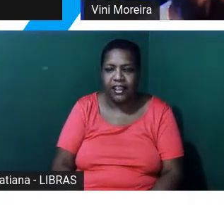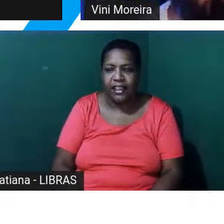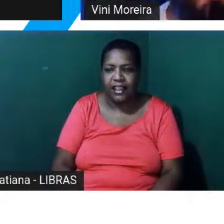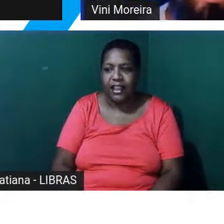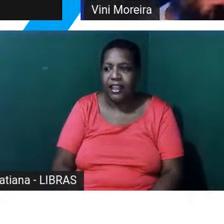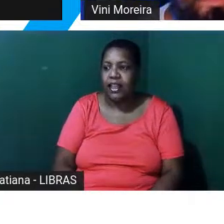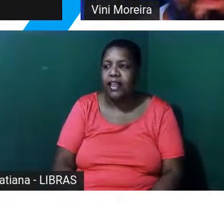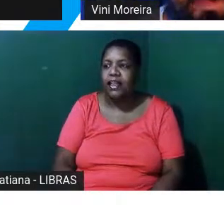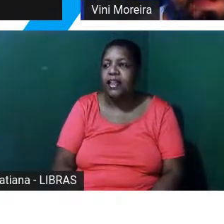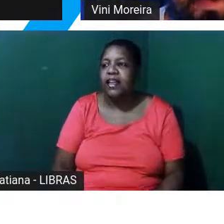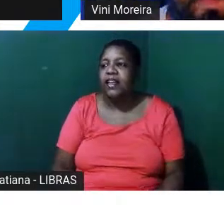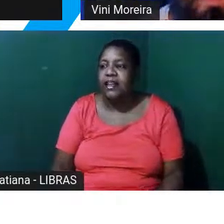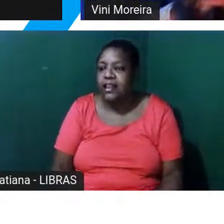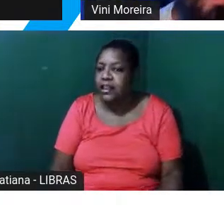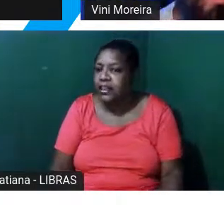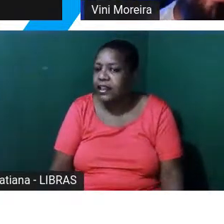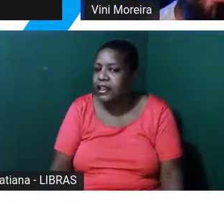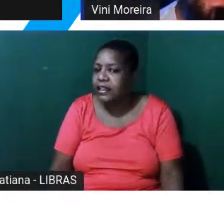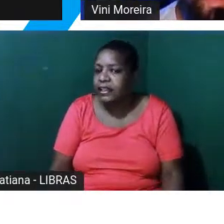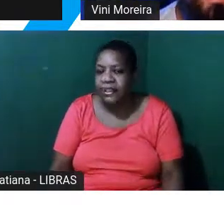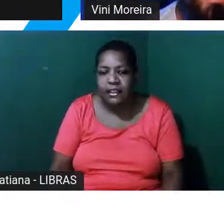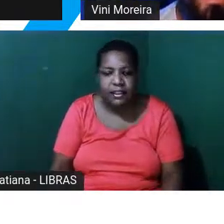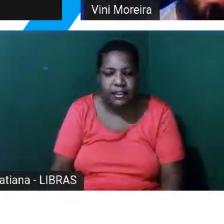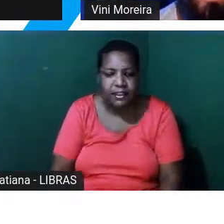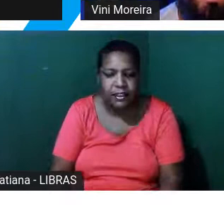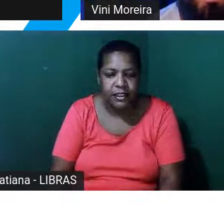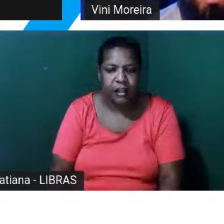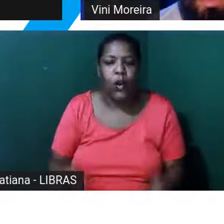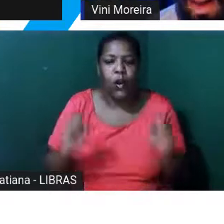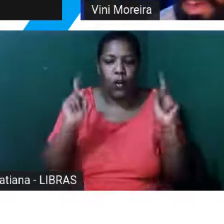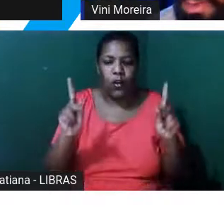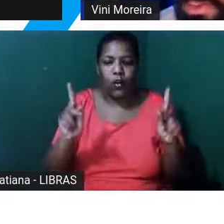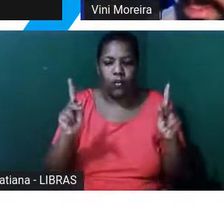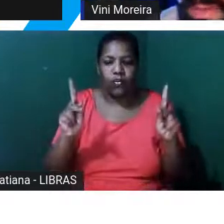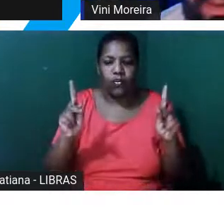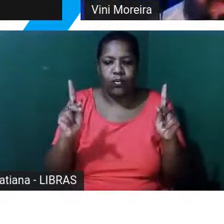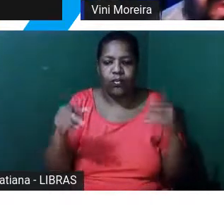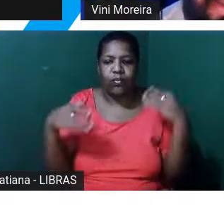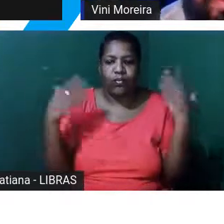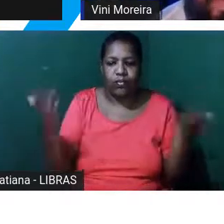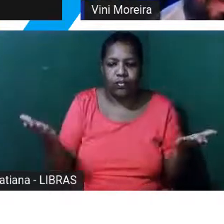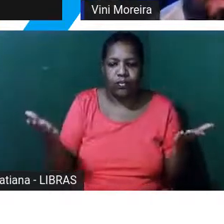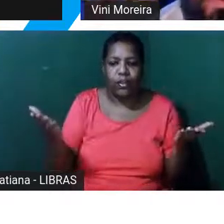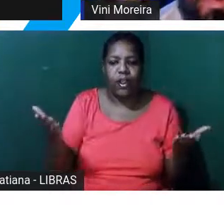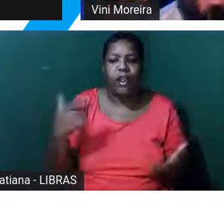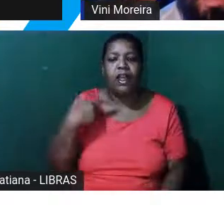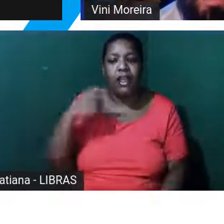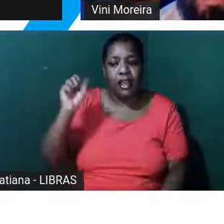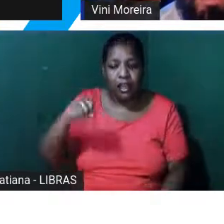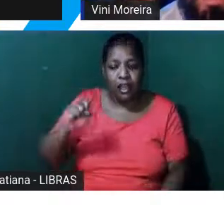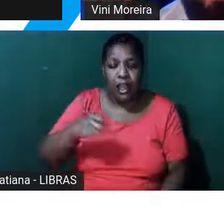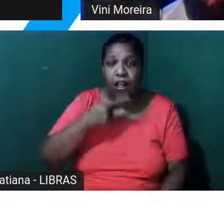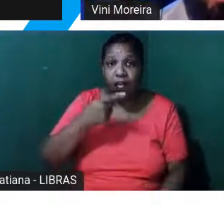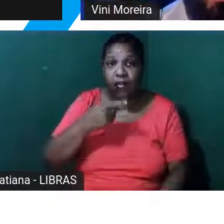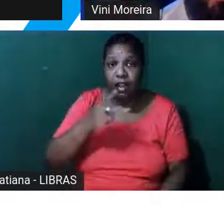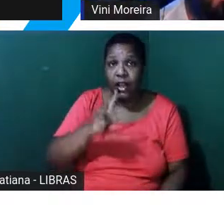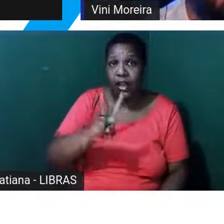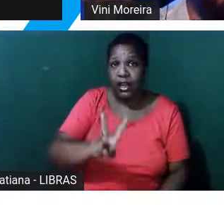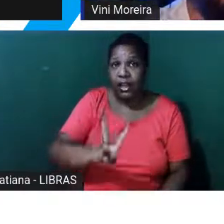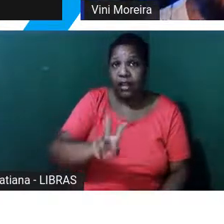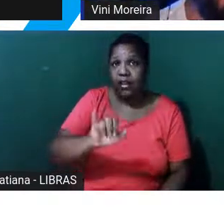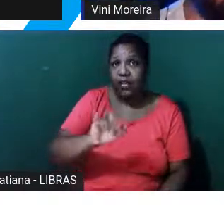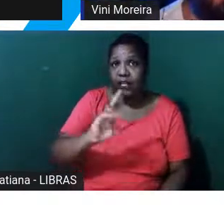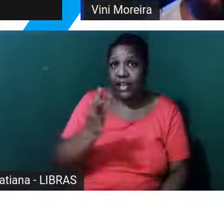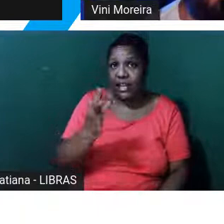continuar falando aqui Oi Lu tá então sim o que estava falando essas vinhetas tanto